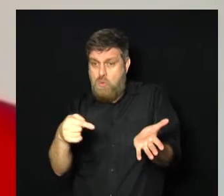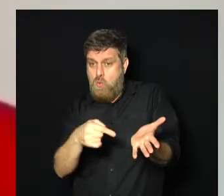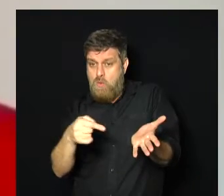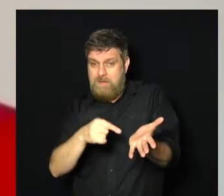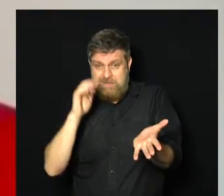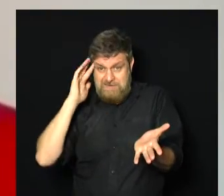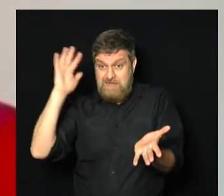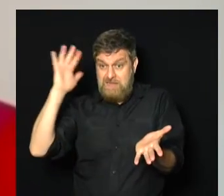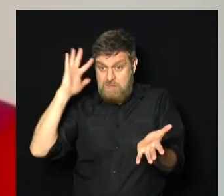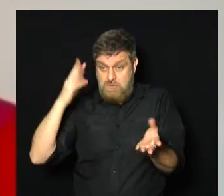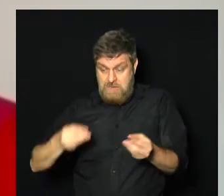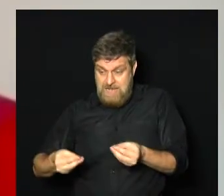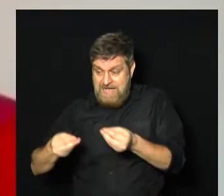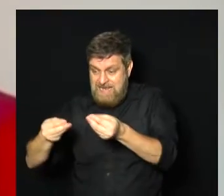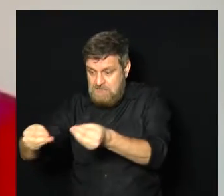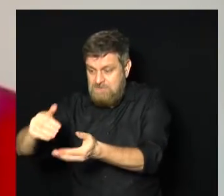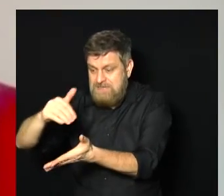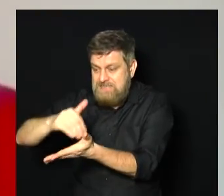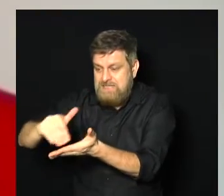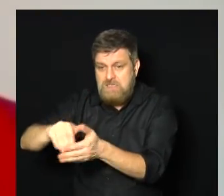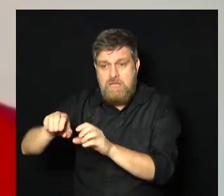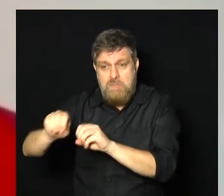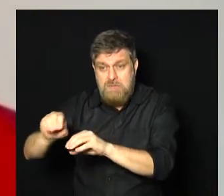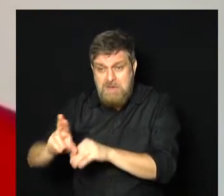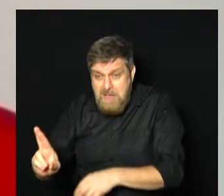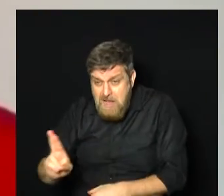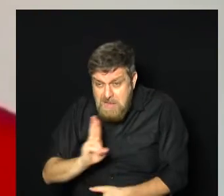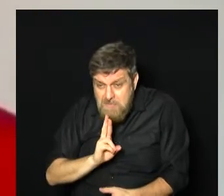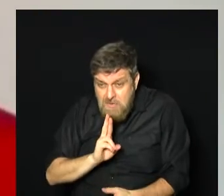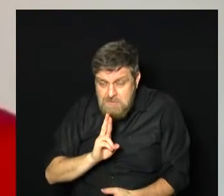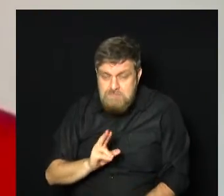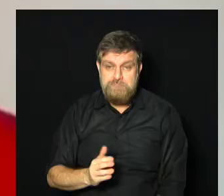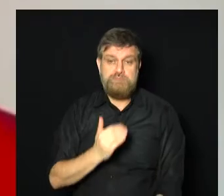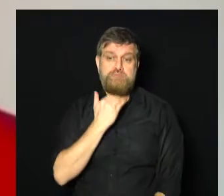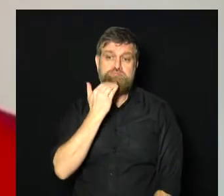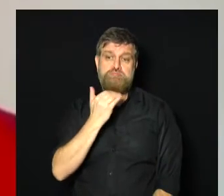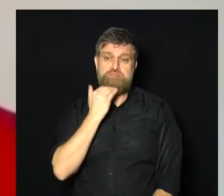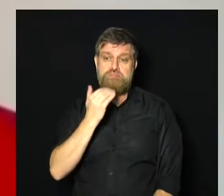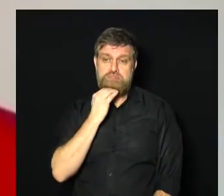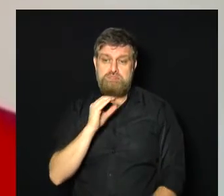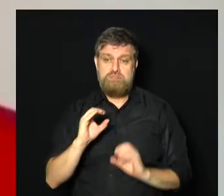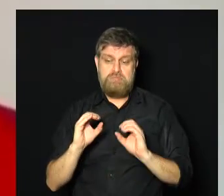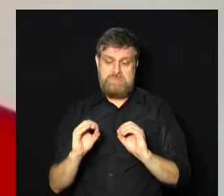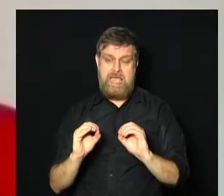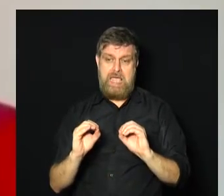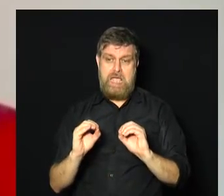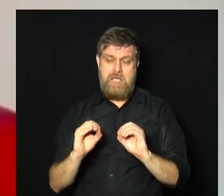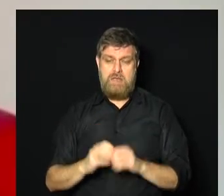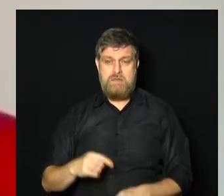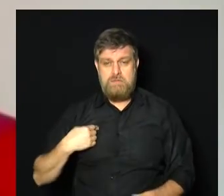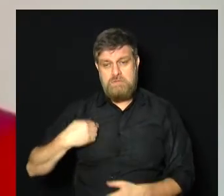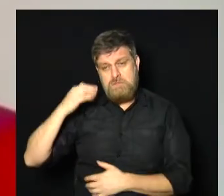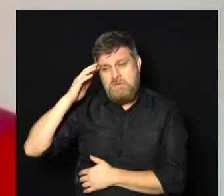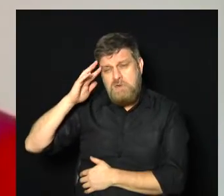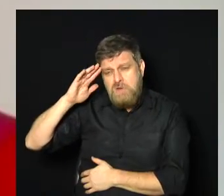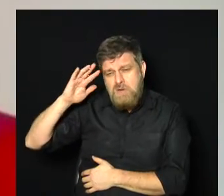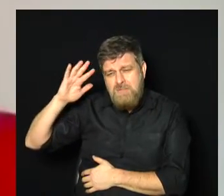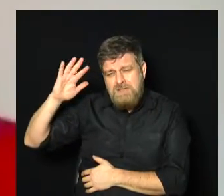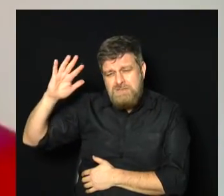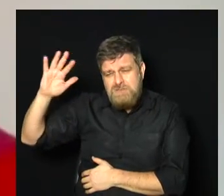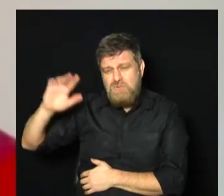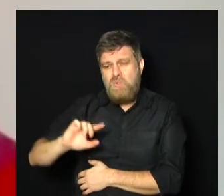teoricamente, chegou às mãos da secretaria e a gente ainda não teve nenhuma resposta disso. A gente imagina que é uma questão